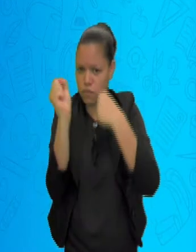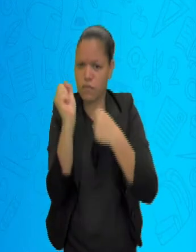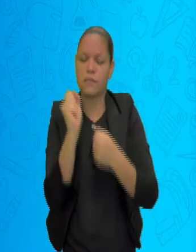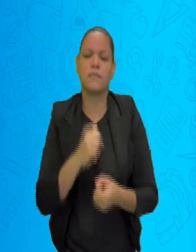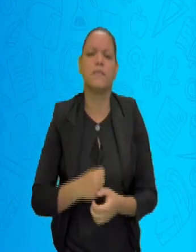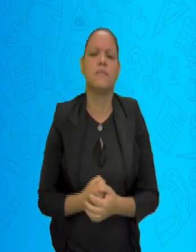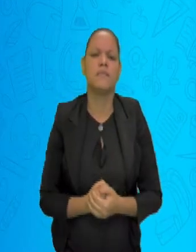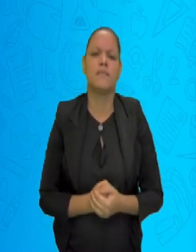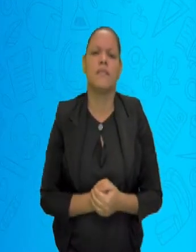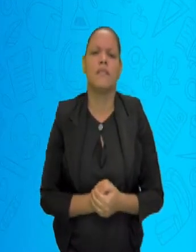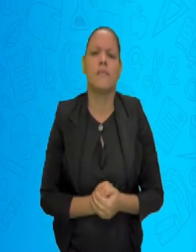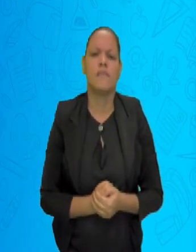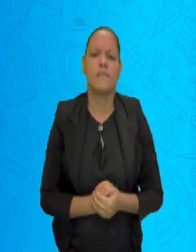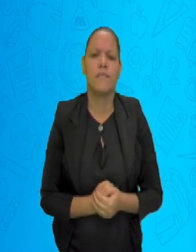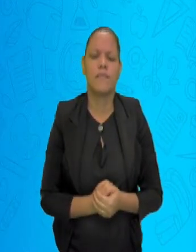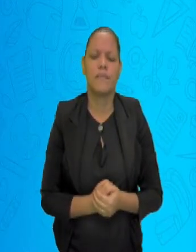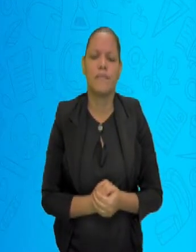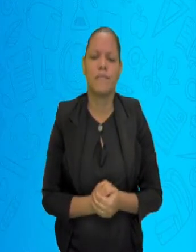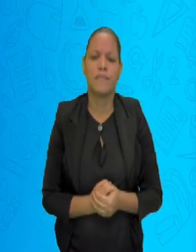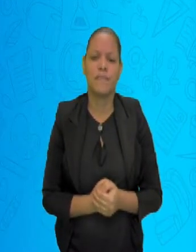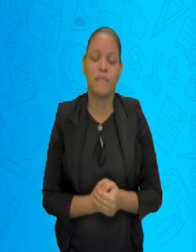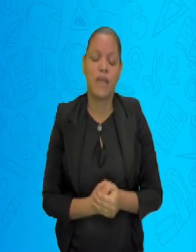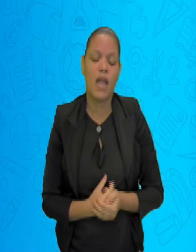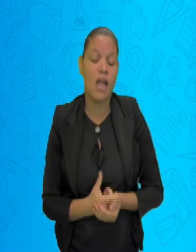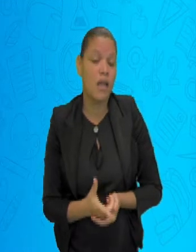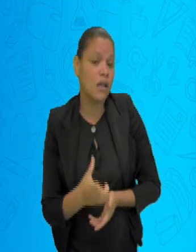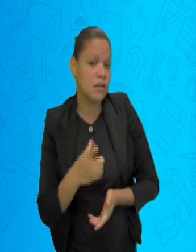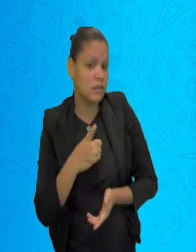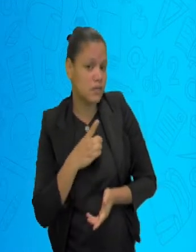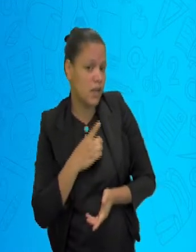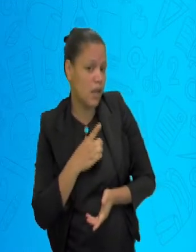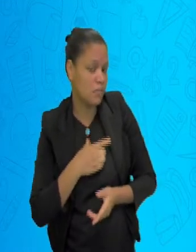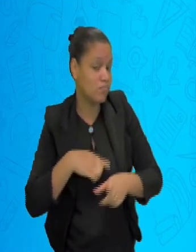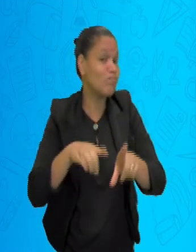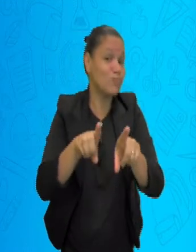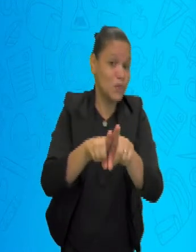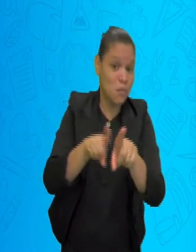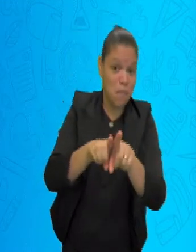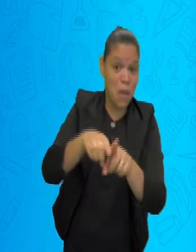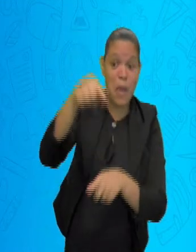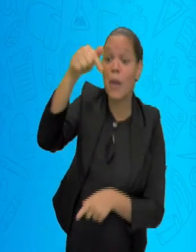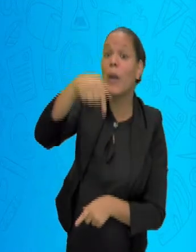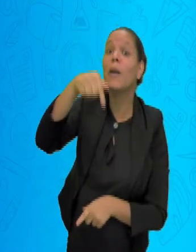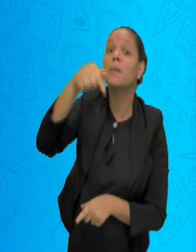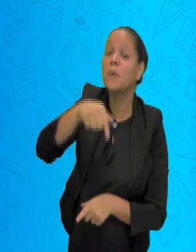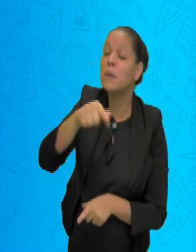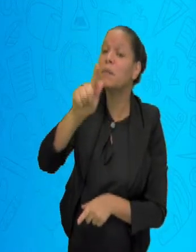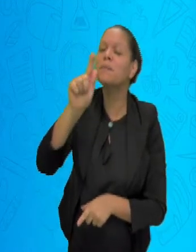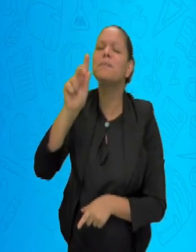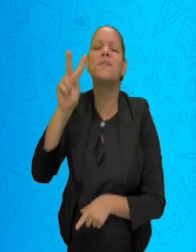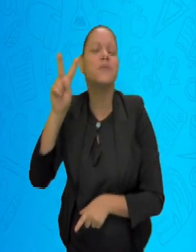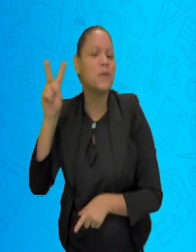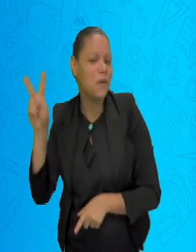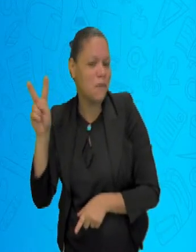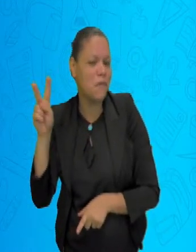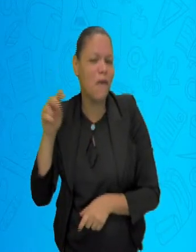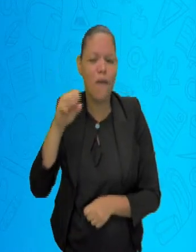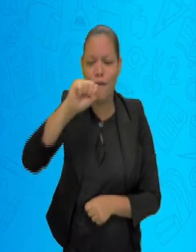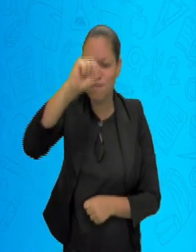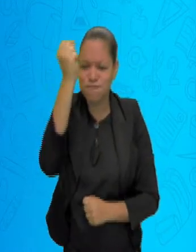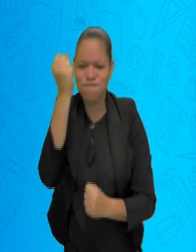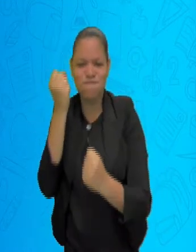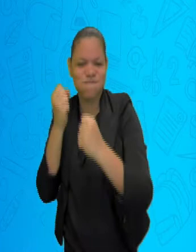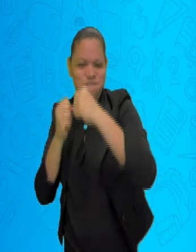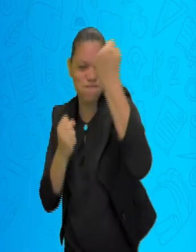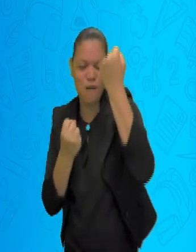minérios. Nós também temos conhecido aqui em Governador Valadares uma fábrica de laticínios, né, que são o quê?